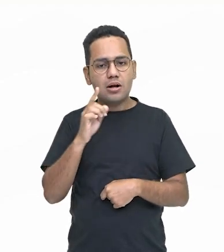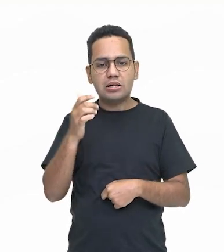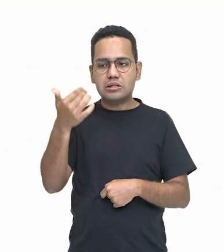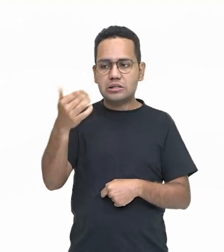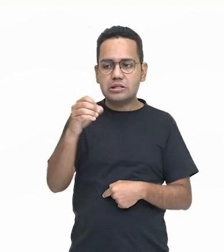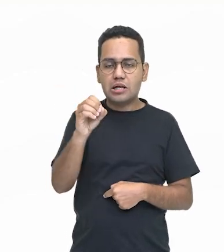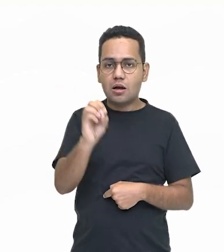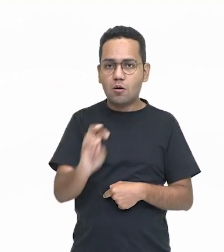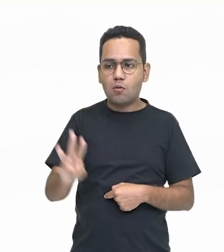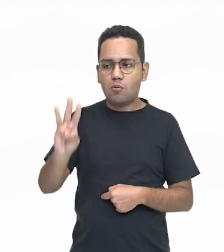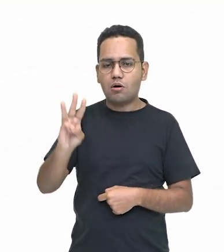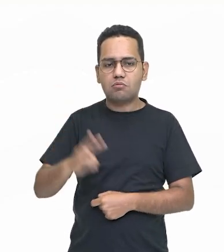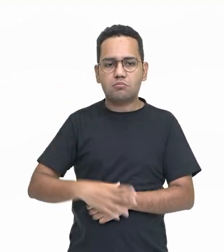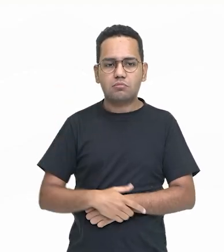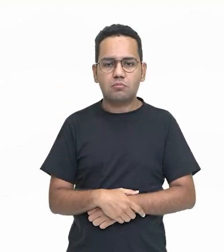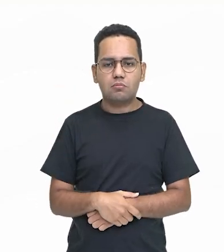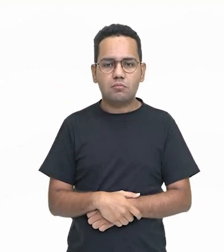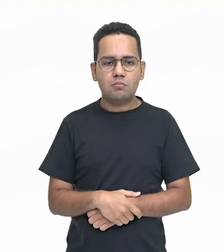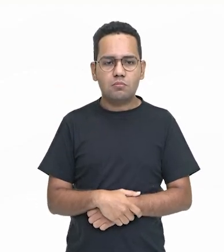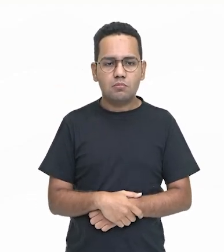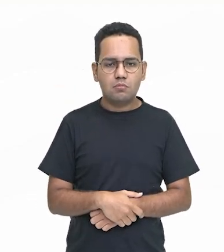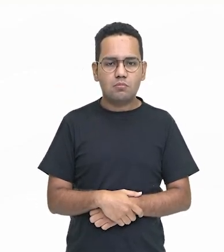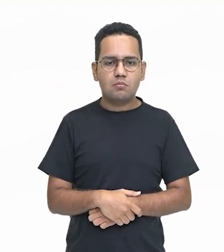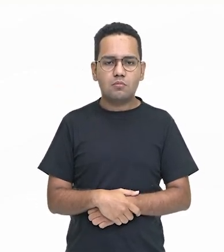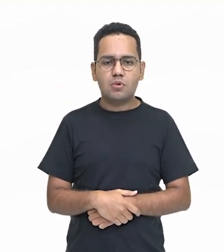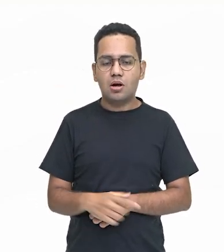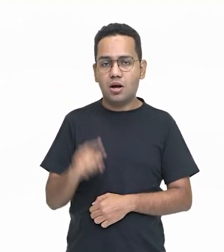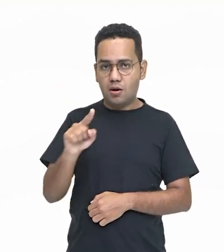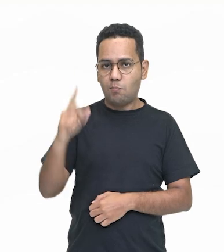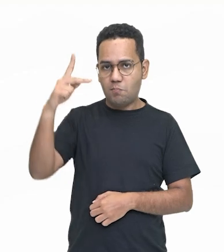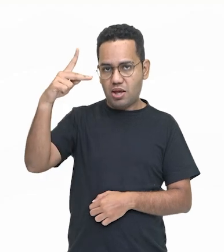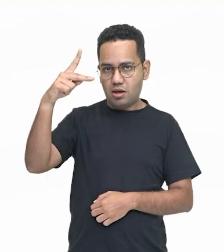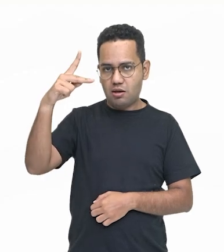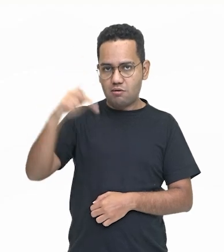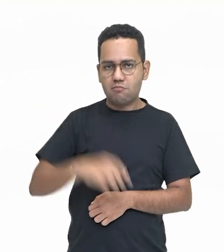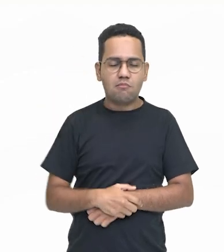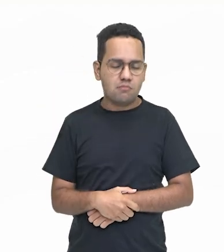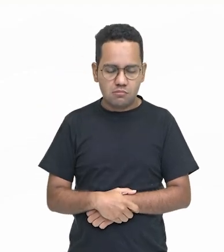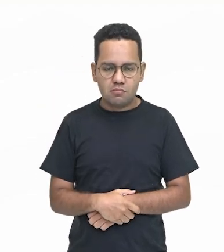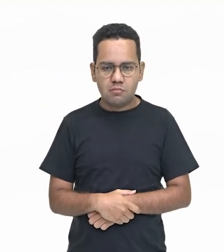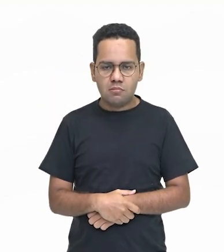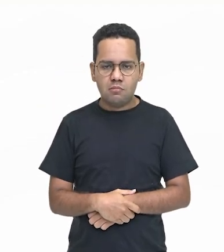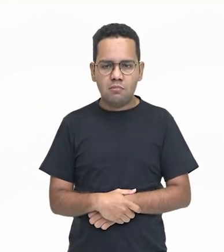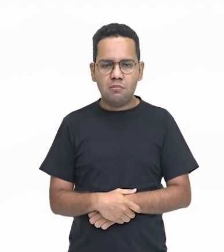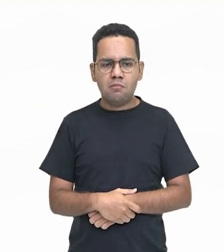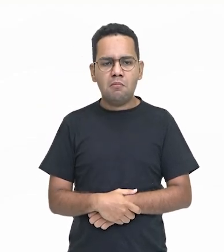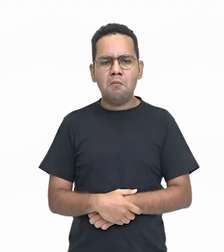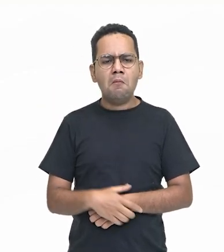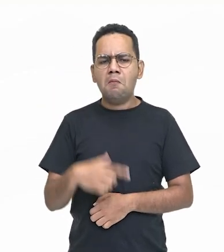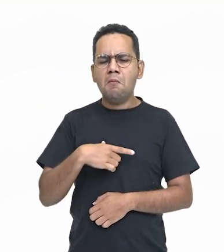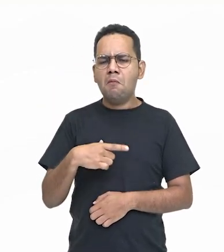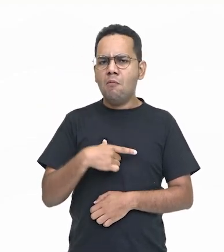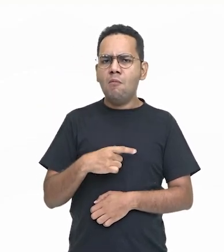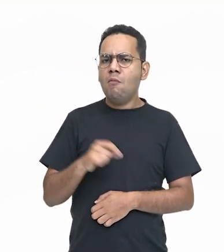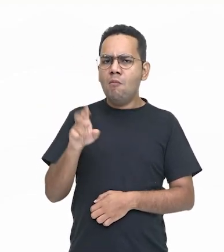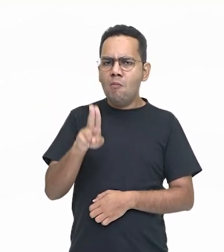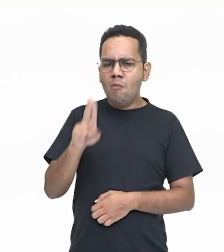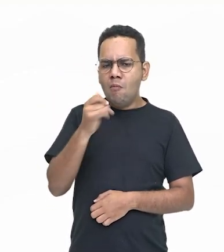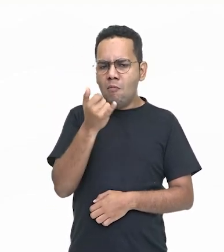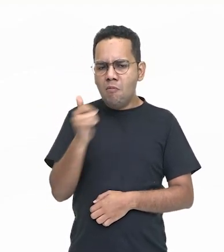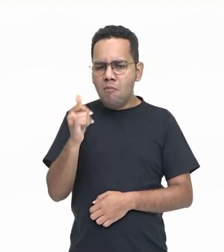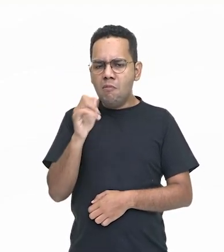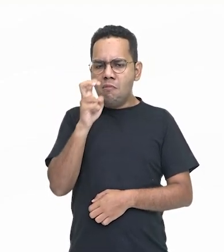aqui, gente, é a potência, tá? Isso aqui é a potência, 100 watts. Que ficavam ligadas em média, ao